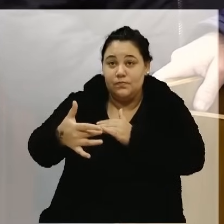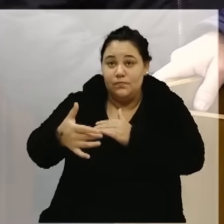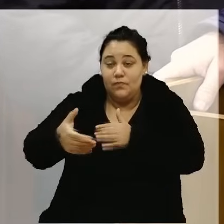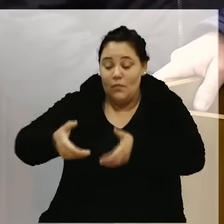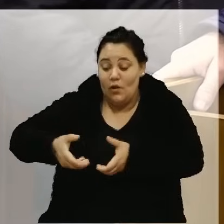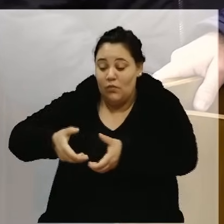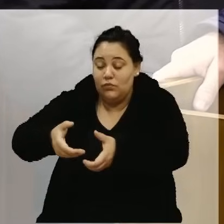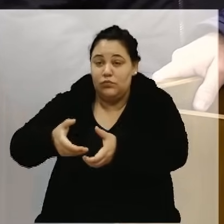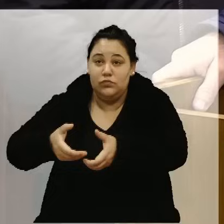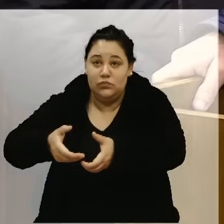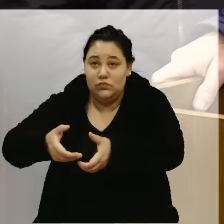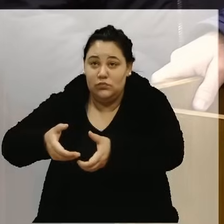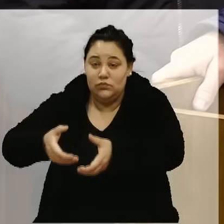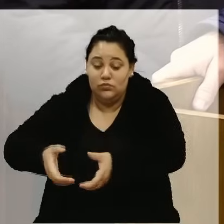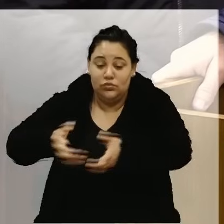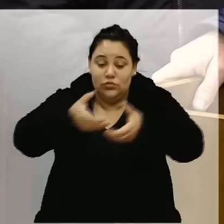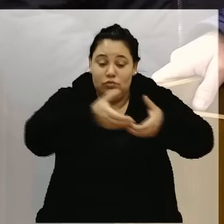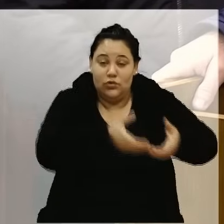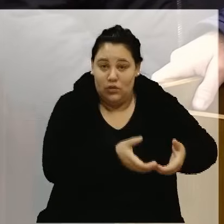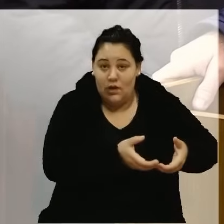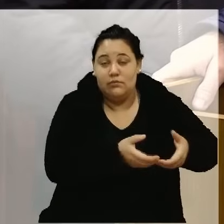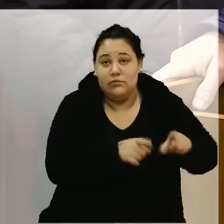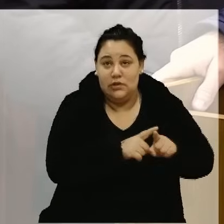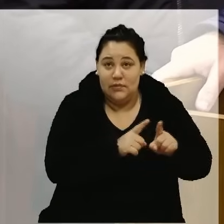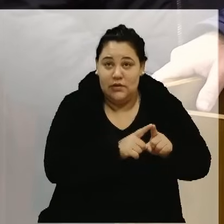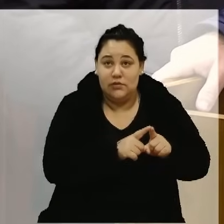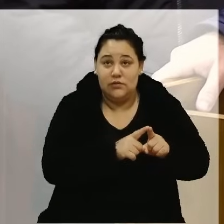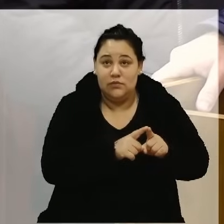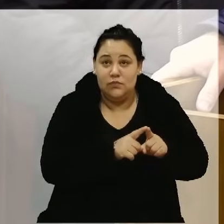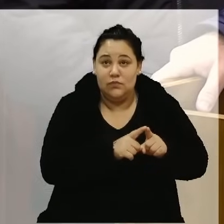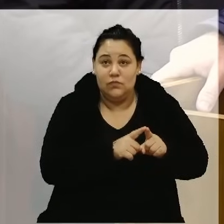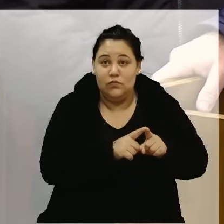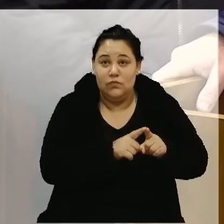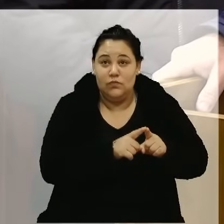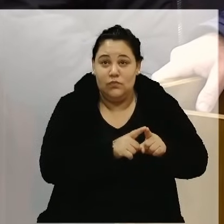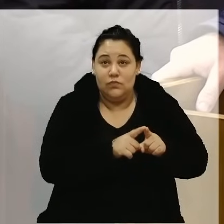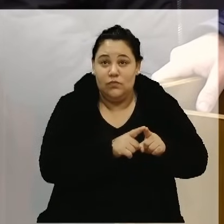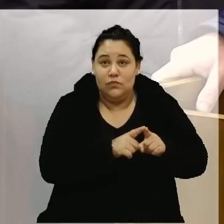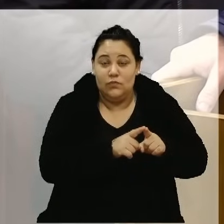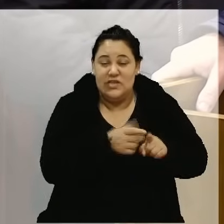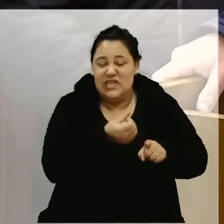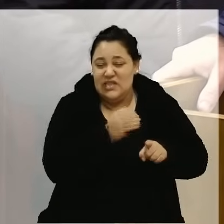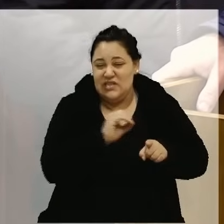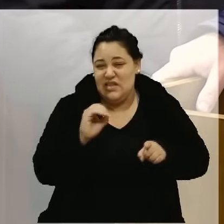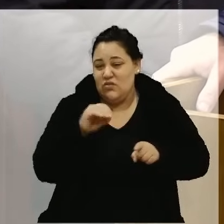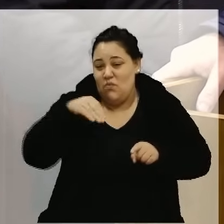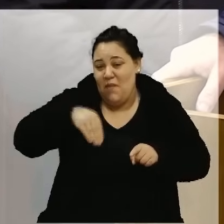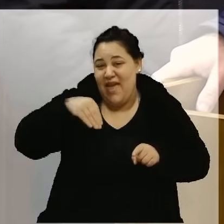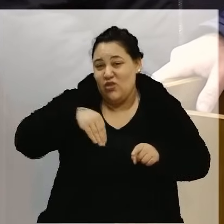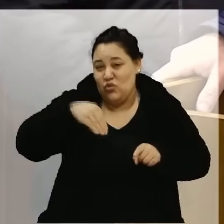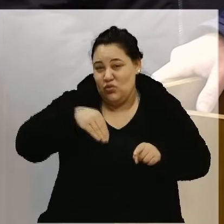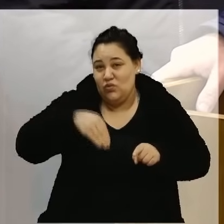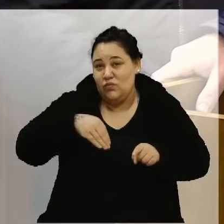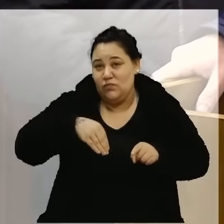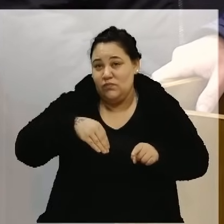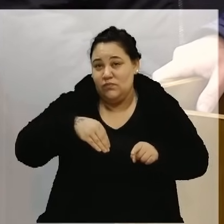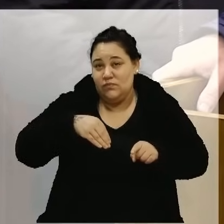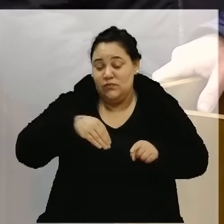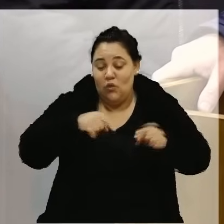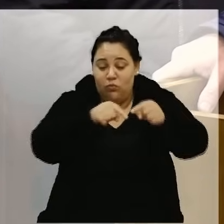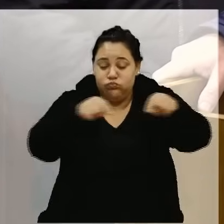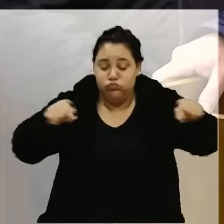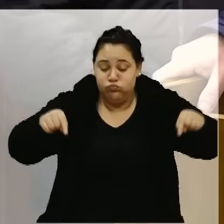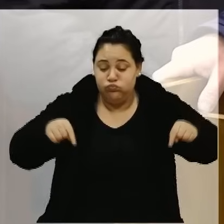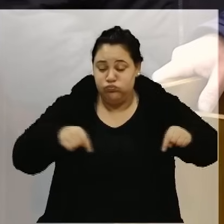realocação da linha, naquele momento ali de praticamente 600 metros de adução da rede de 1.000, tá?